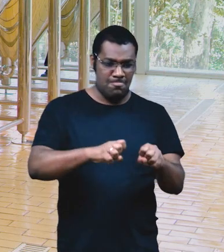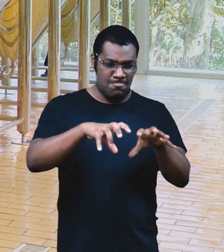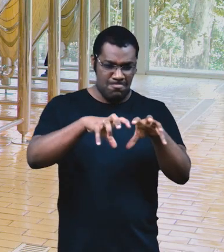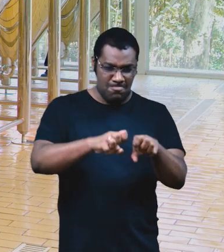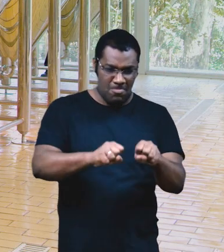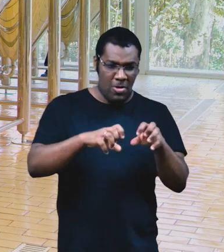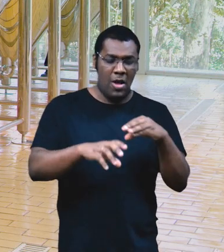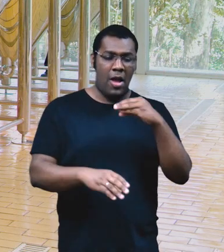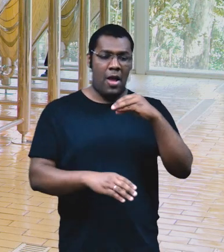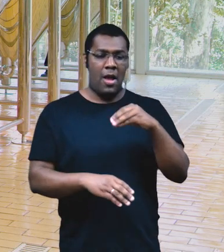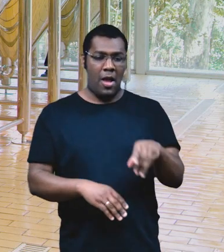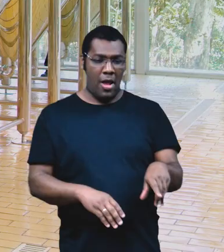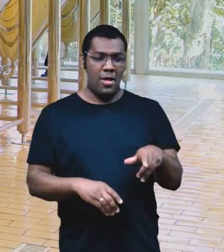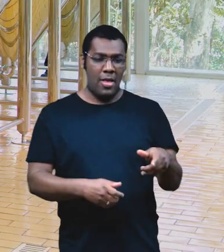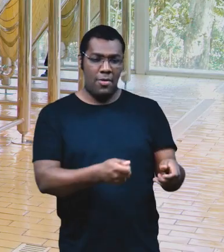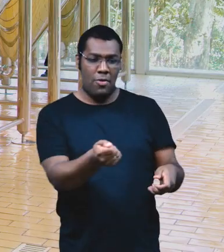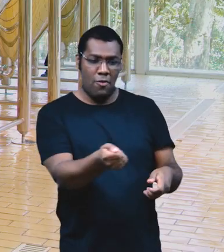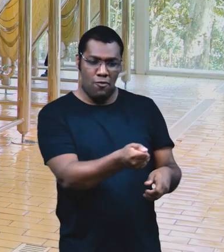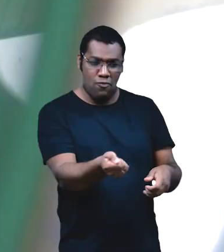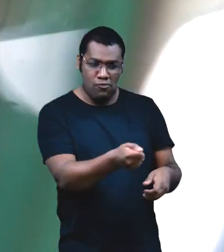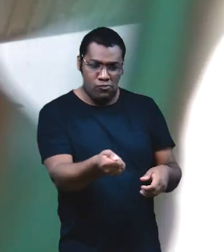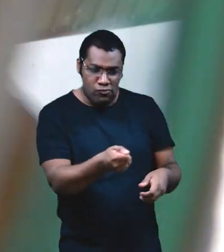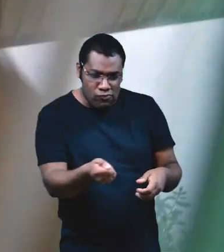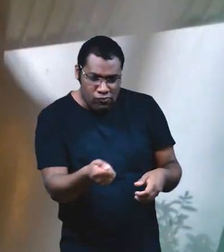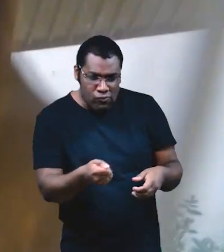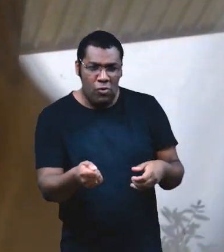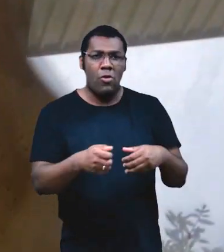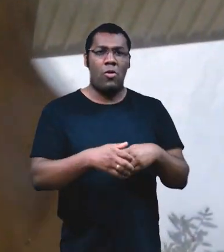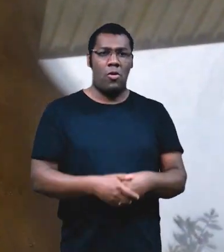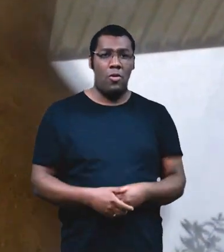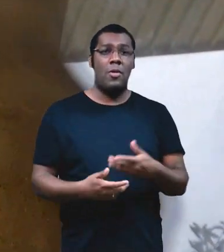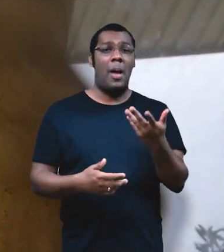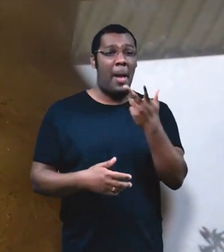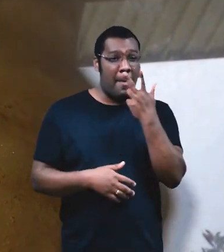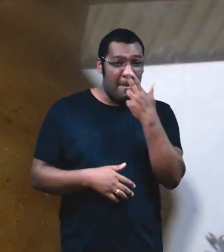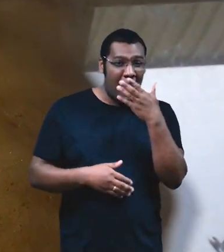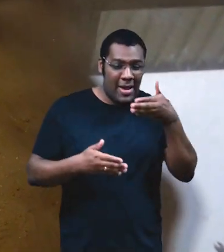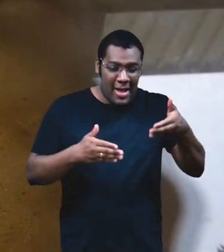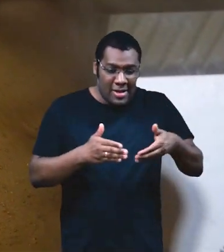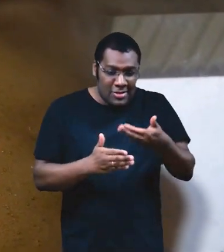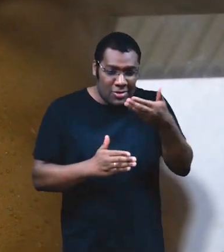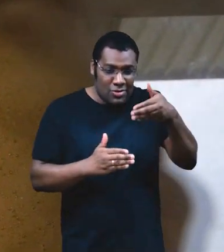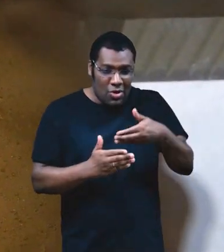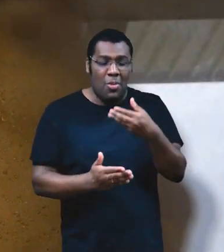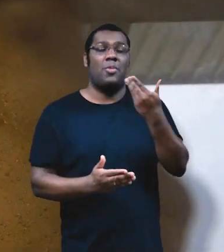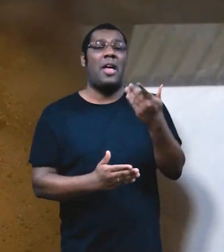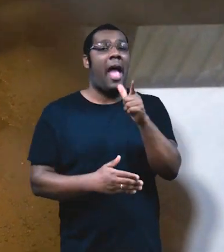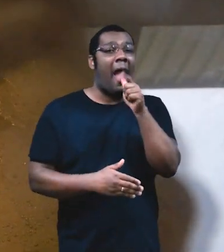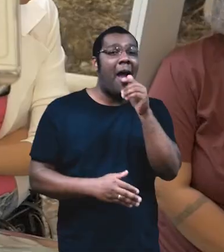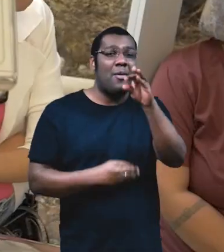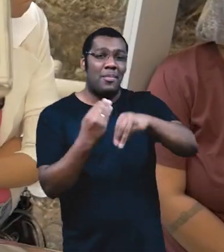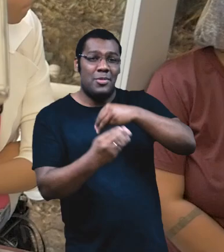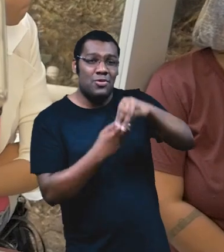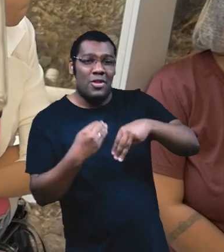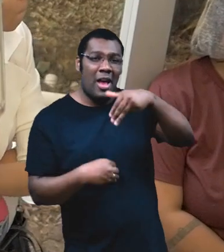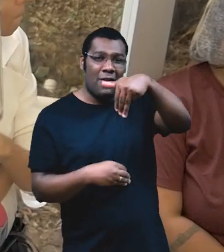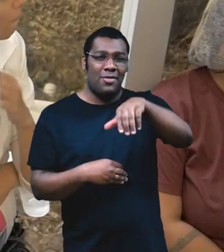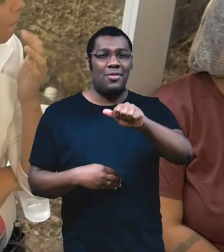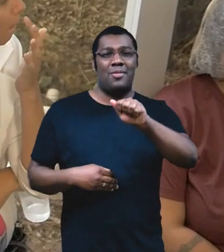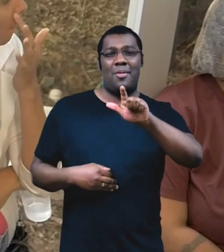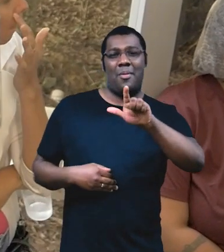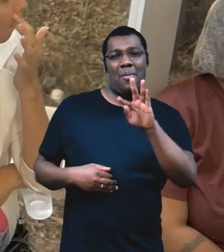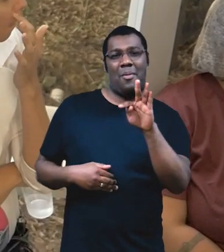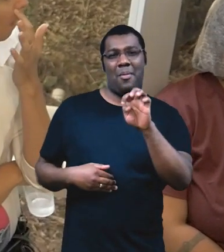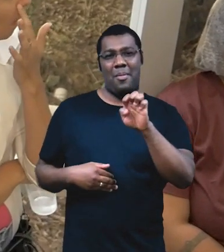na panela de mostura, que é onde vai fazer um sopão ali dentro de uma mistura de água e malte. Você vai para a panela de lauter, que é onde